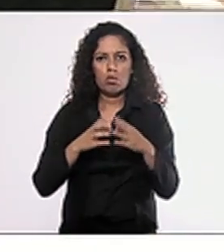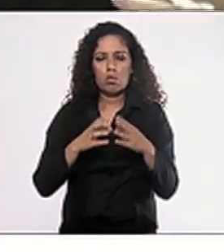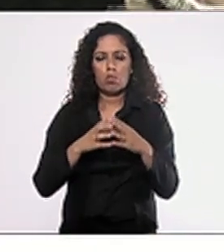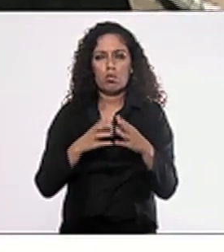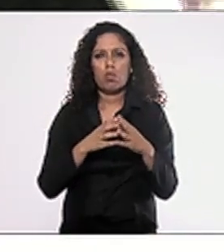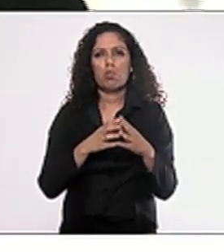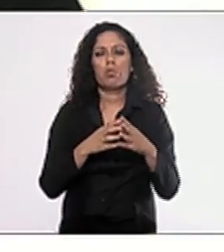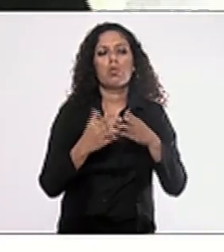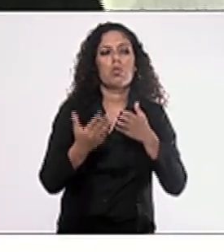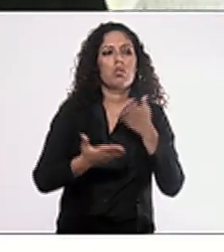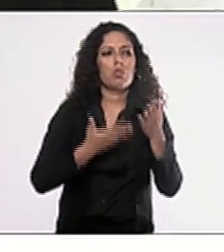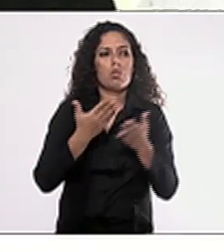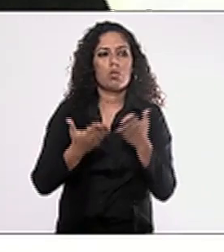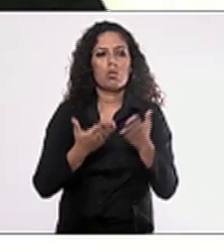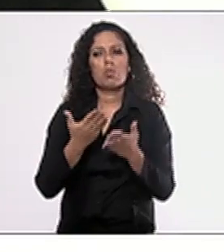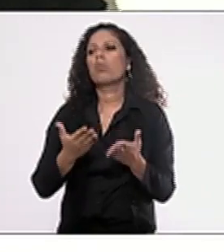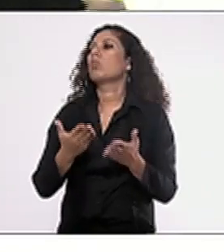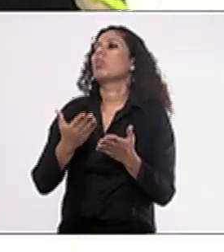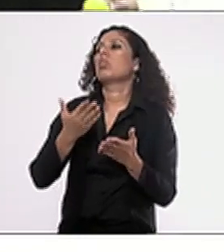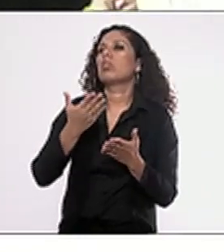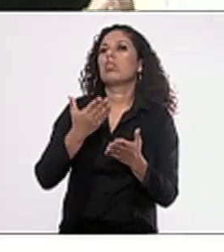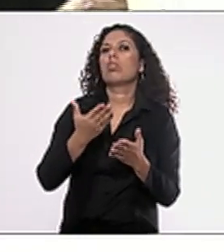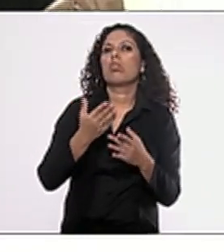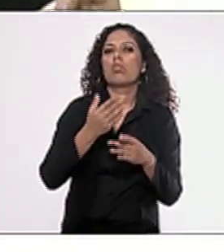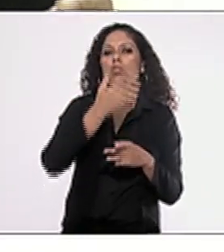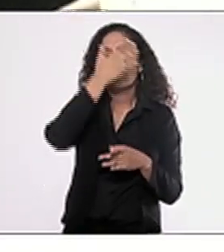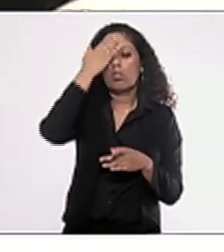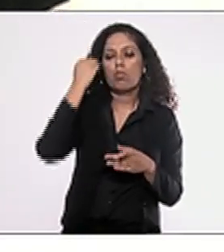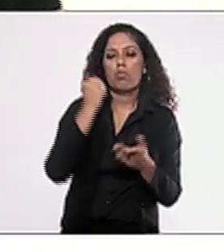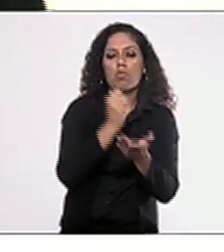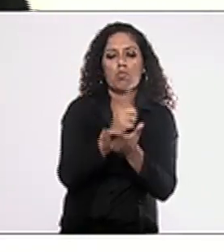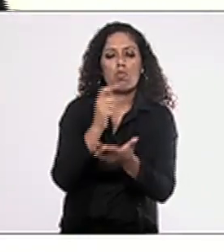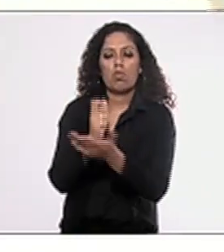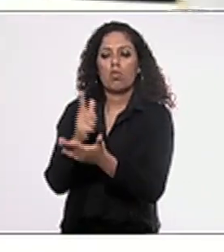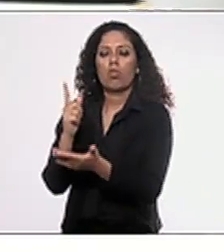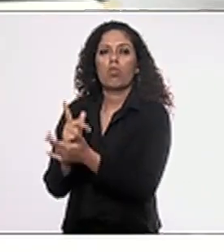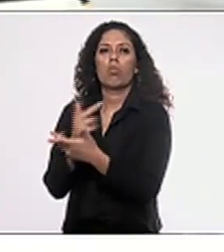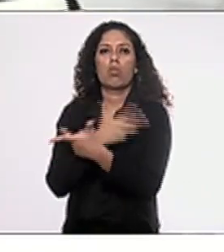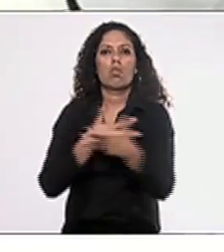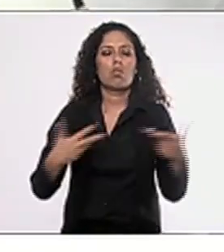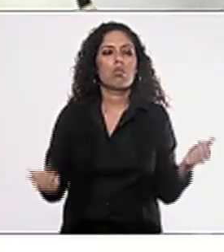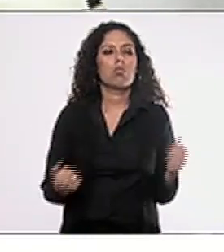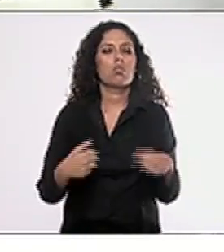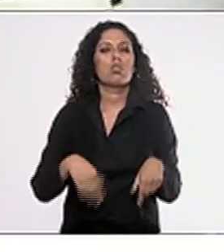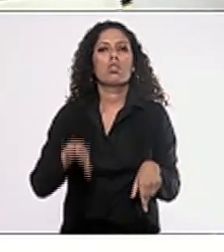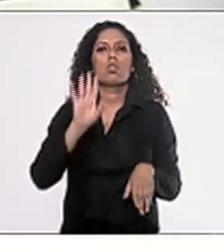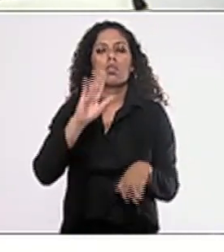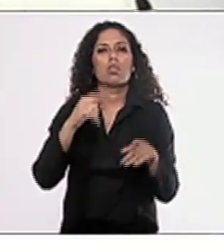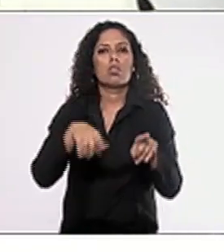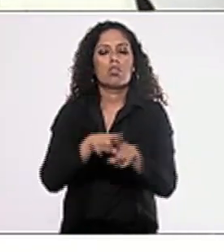de defesa ao consumidor. Só fazer um leve introito a isso.